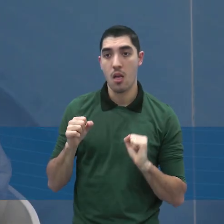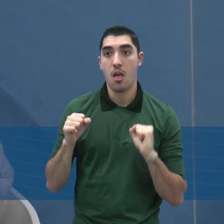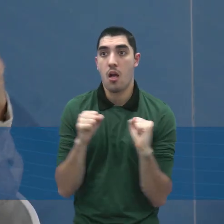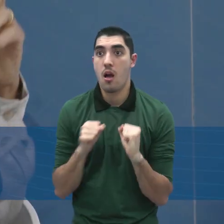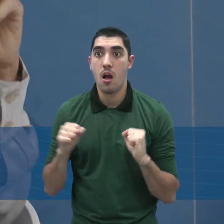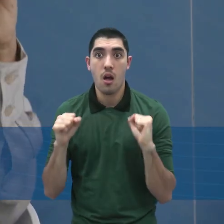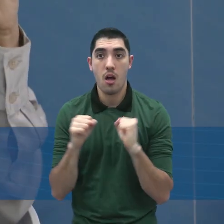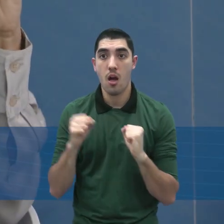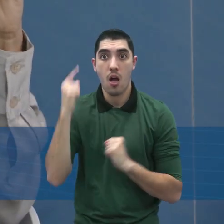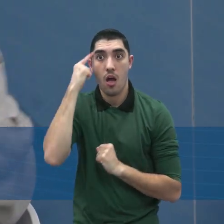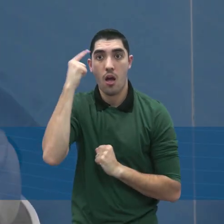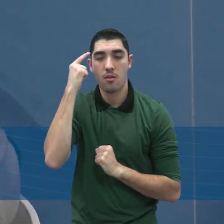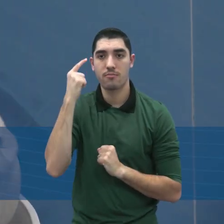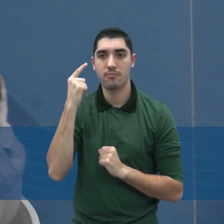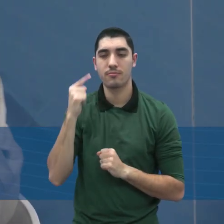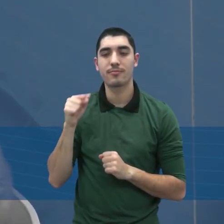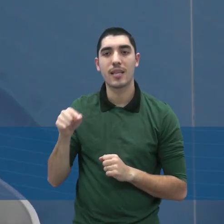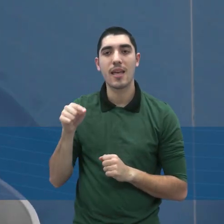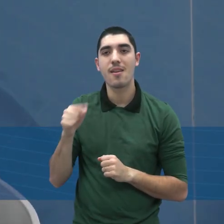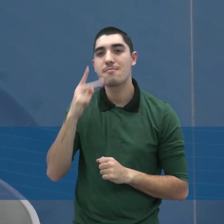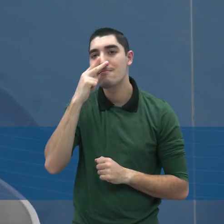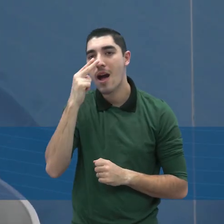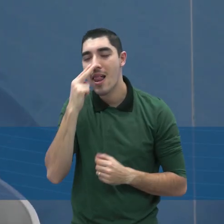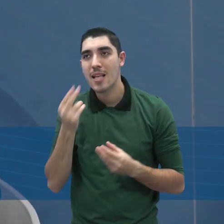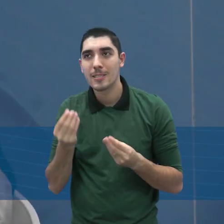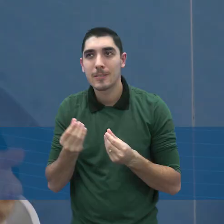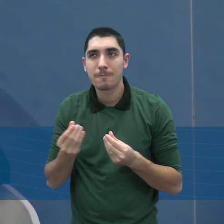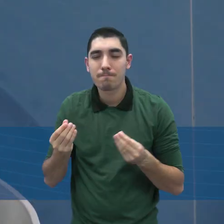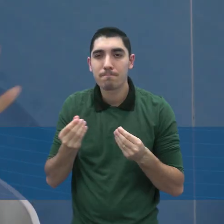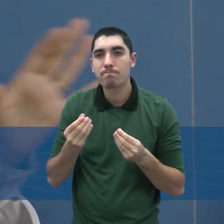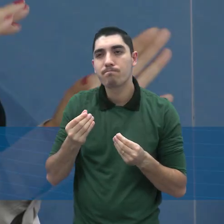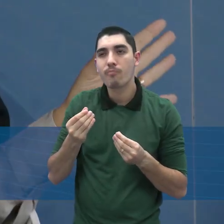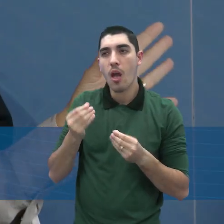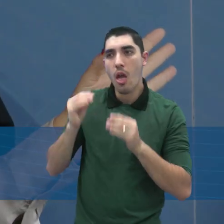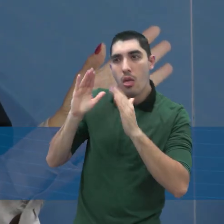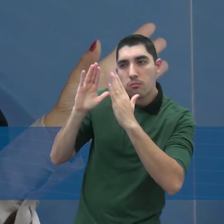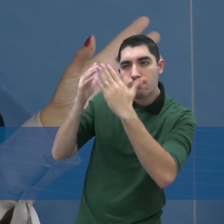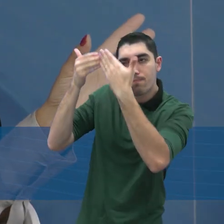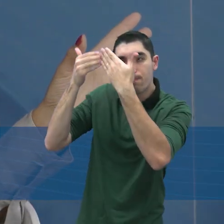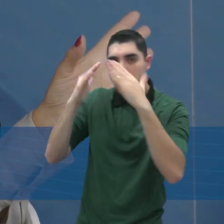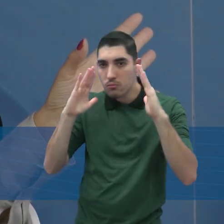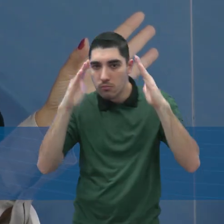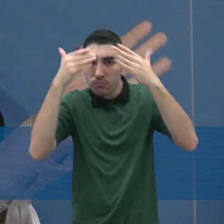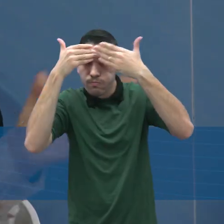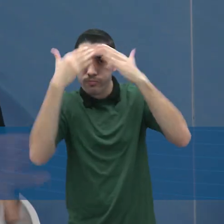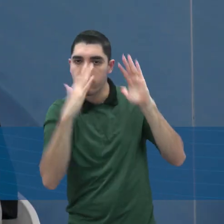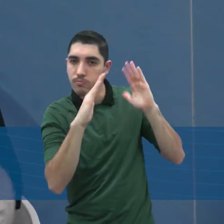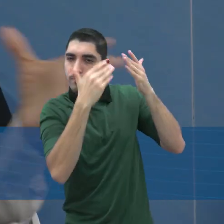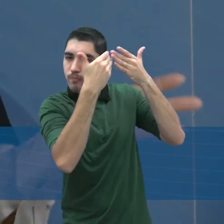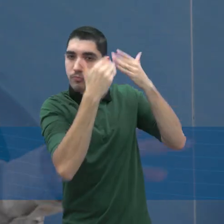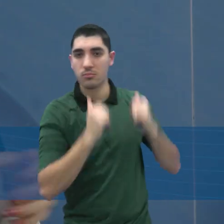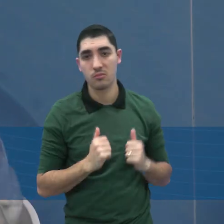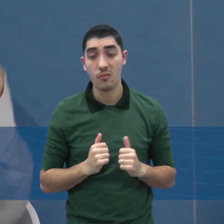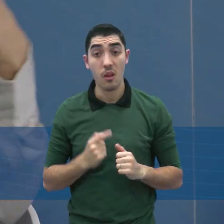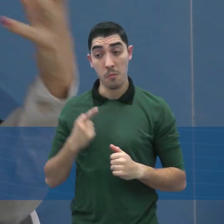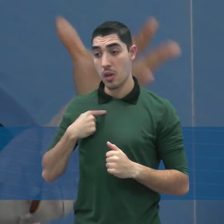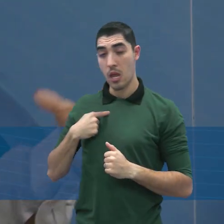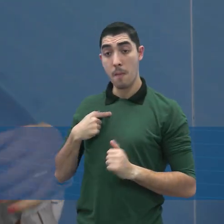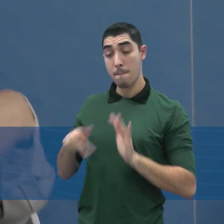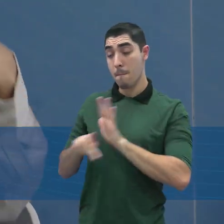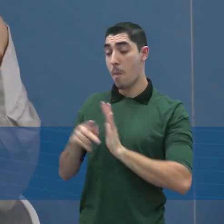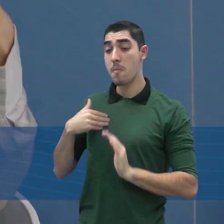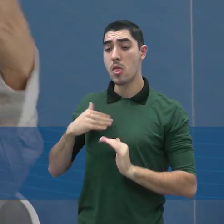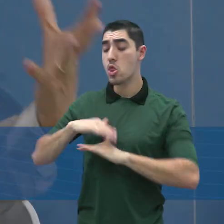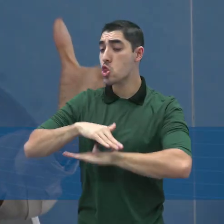acho que ele serve para fechar lacunas, porque daí tudo na vida vira aquilo lá, né? Uhum. Tudo é a religião, tudo